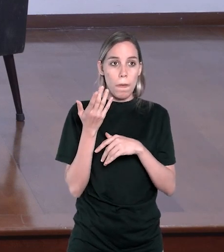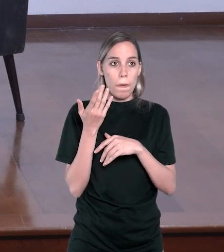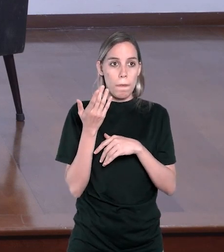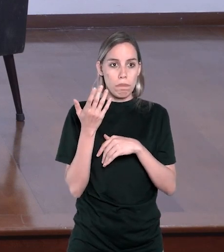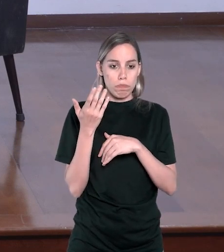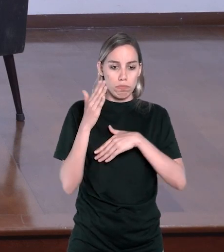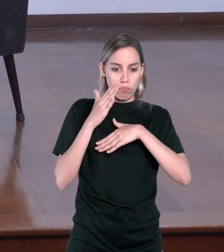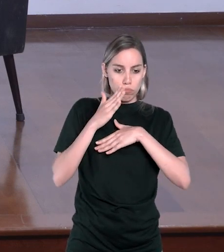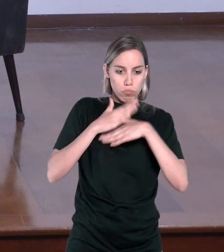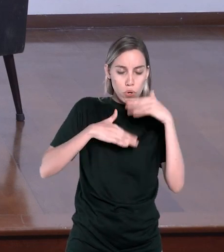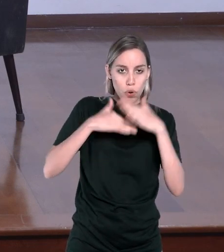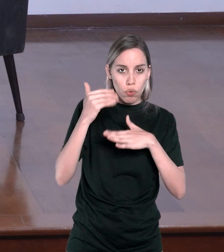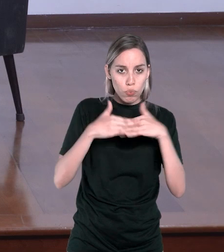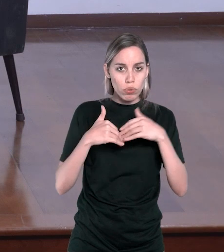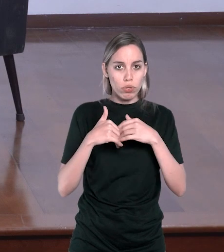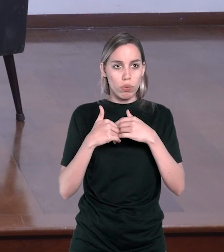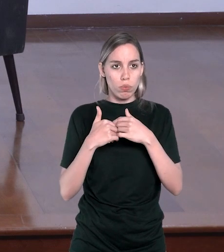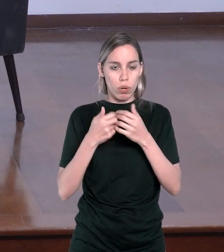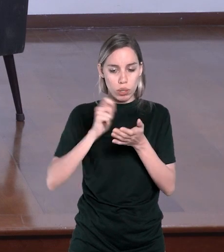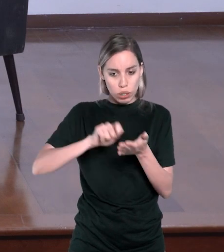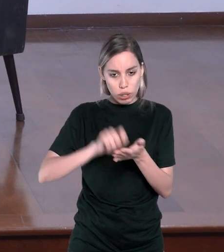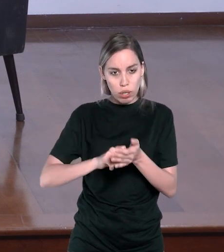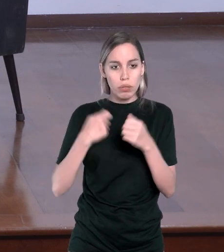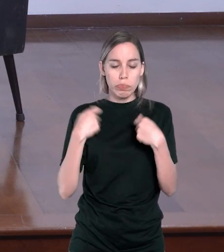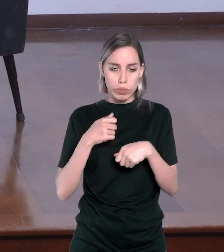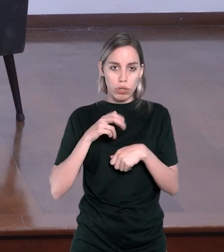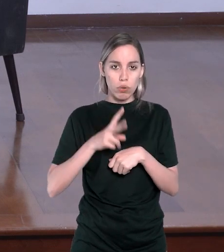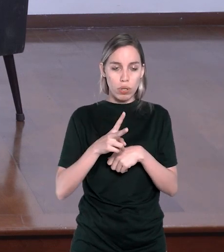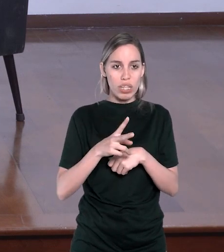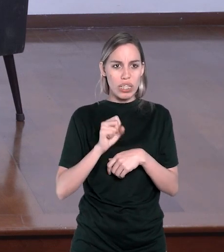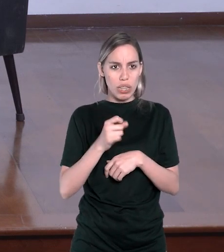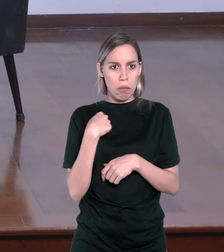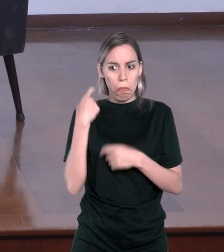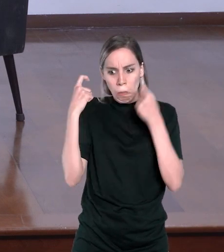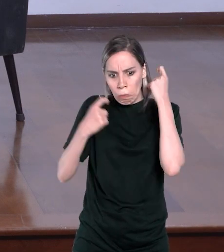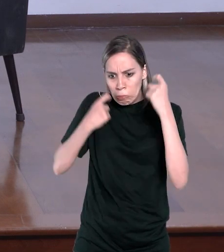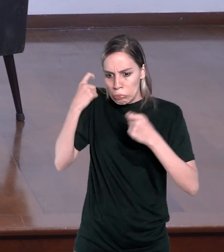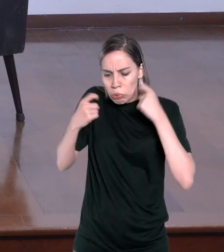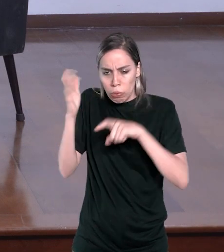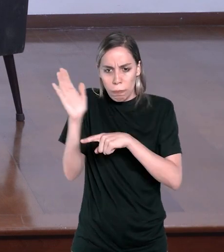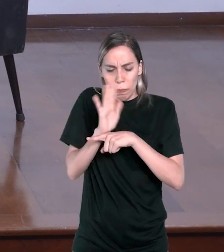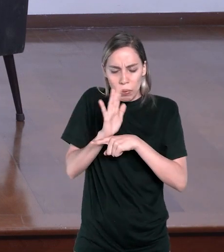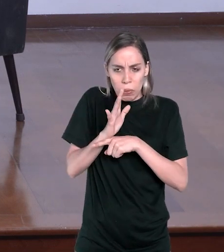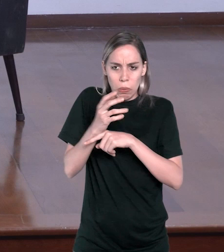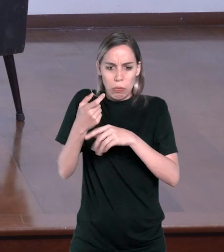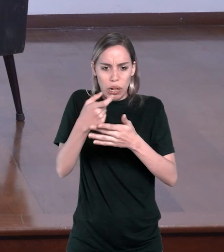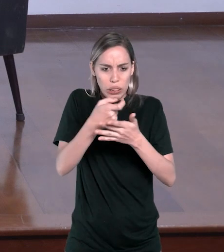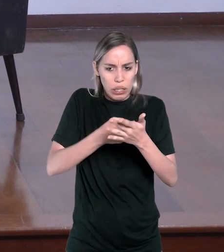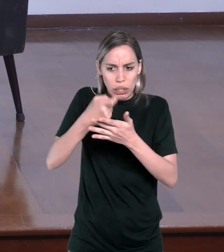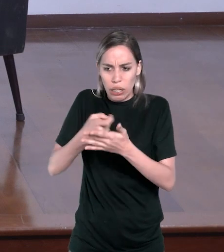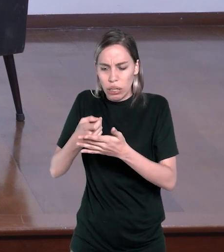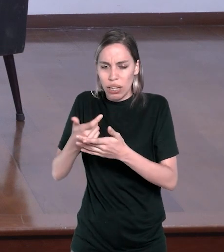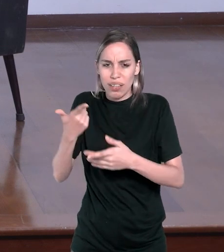todo do primeiro livro, e agora como é que vai ser o roteiro e tudo mais, eu não ia conseguir, né, todas aquelas horas